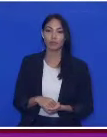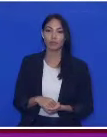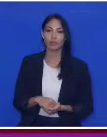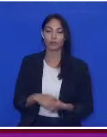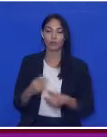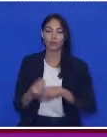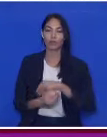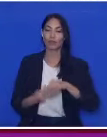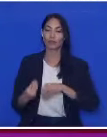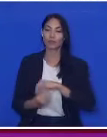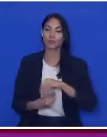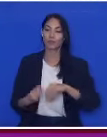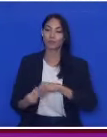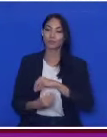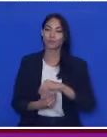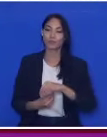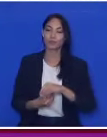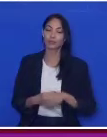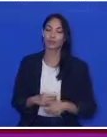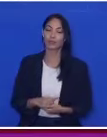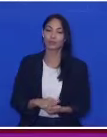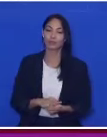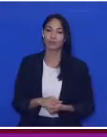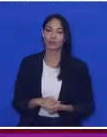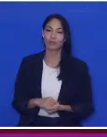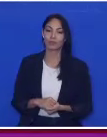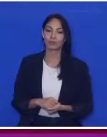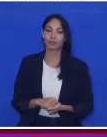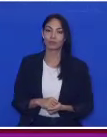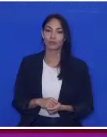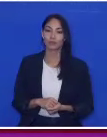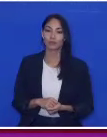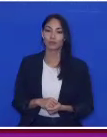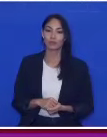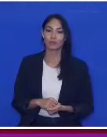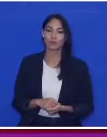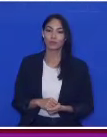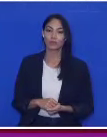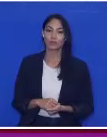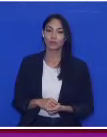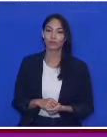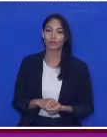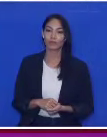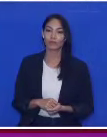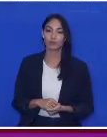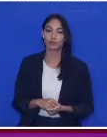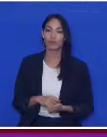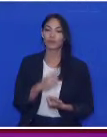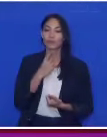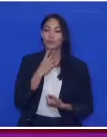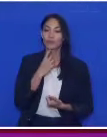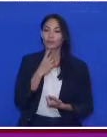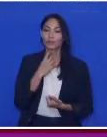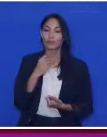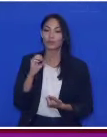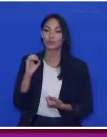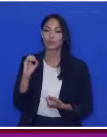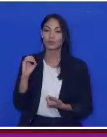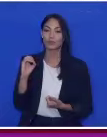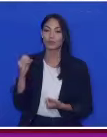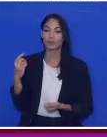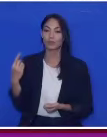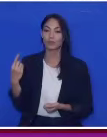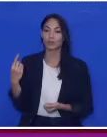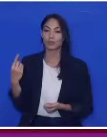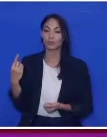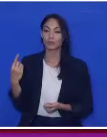E o nosso globo continua girando, as bolas sendo embaralhadas. Já temos bola vermelha número